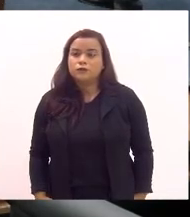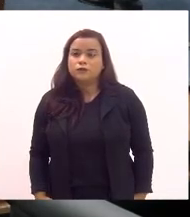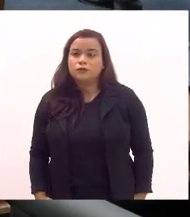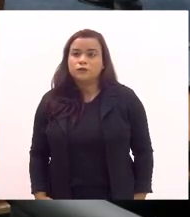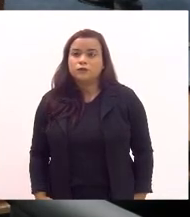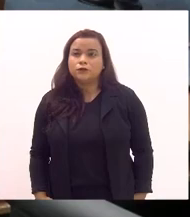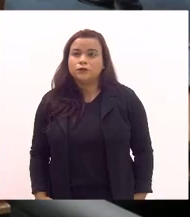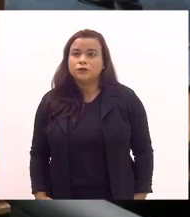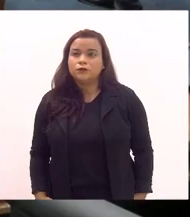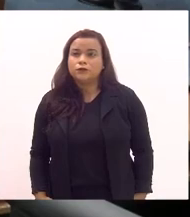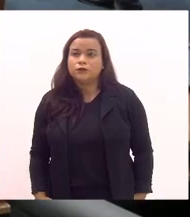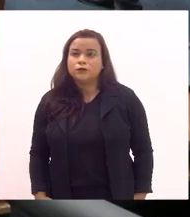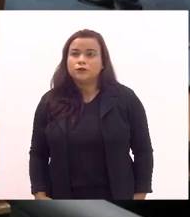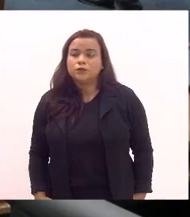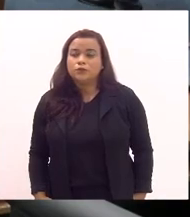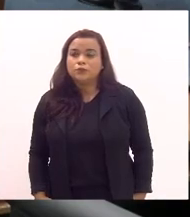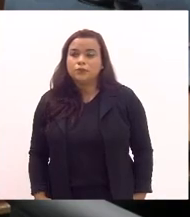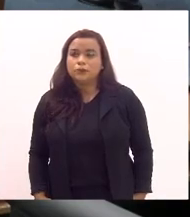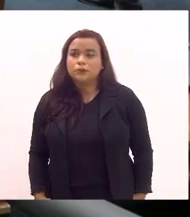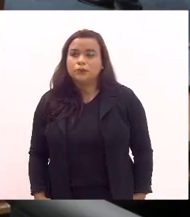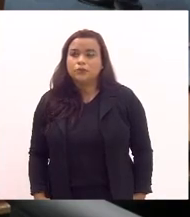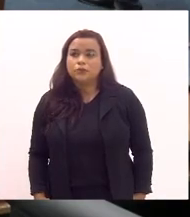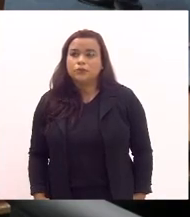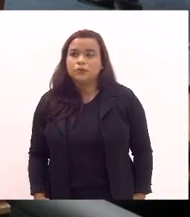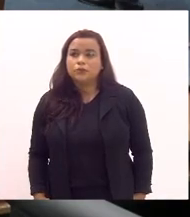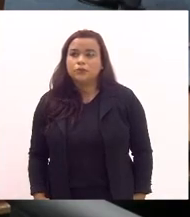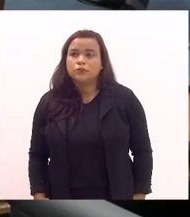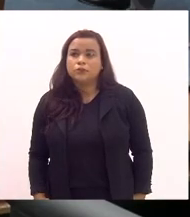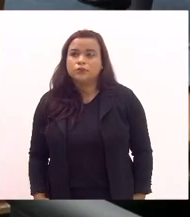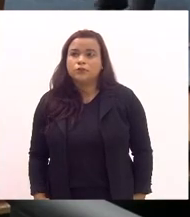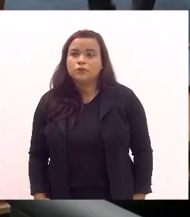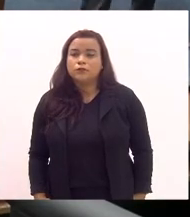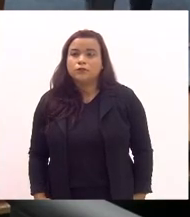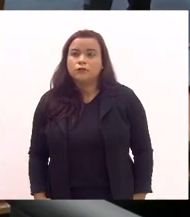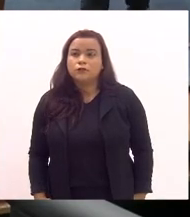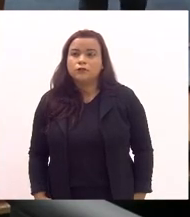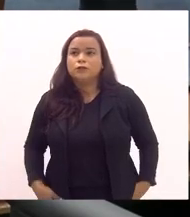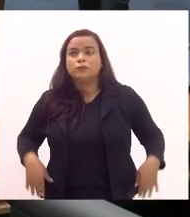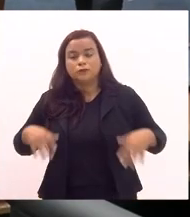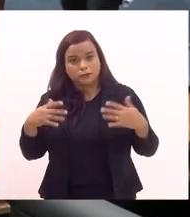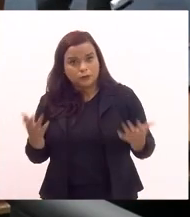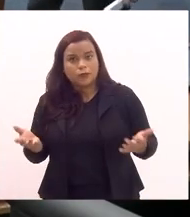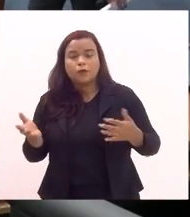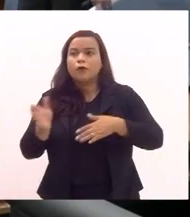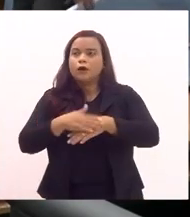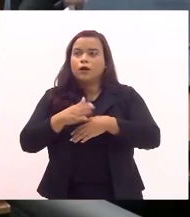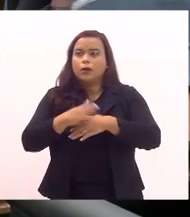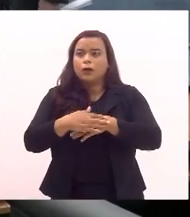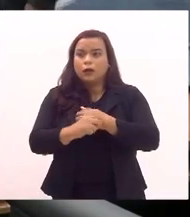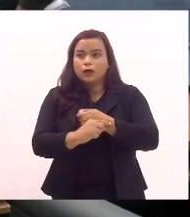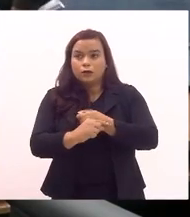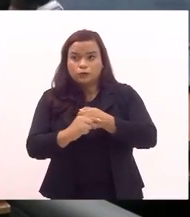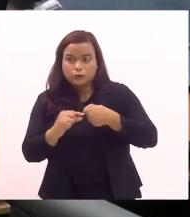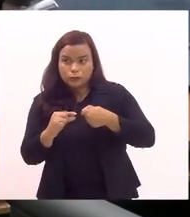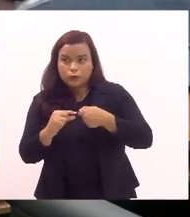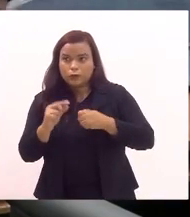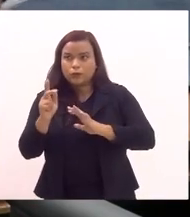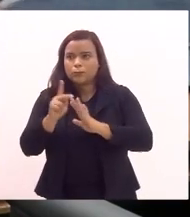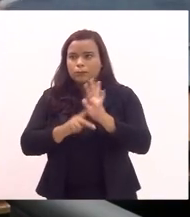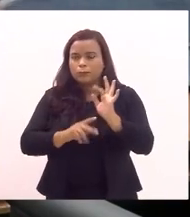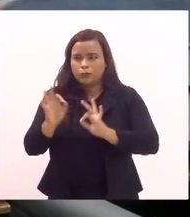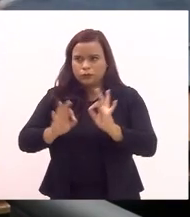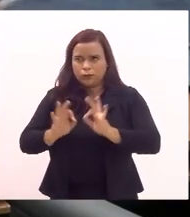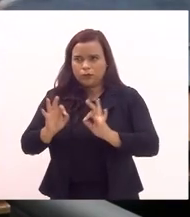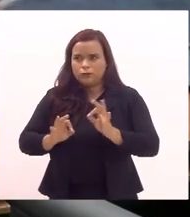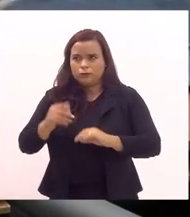é bom autora do projeto não necessariamente as damas E aí é